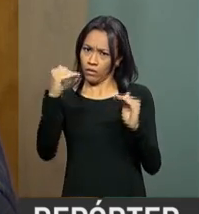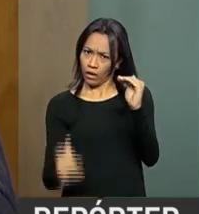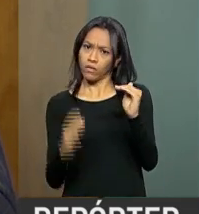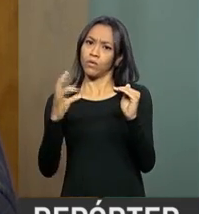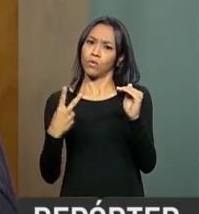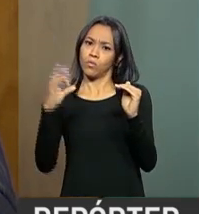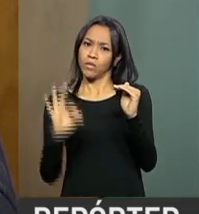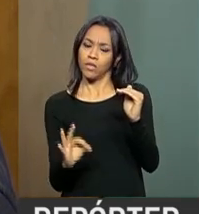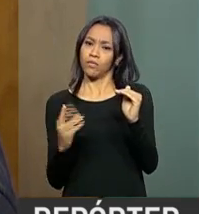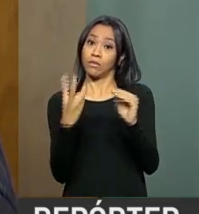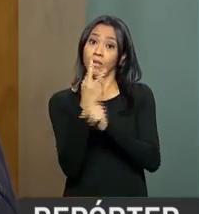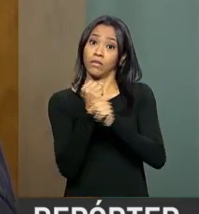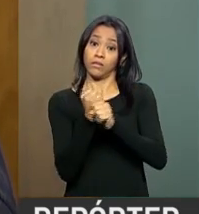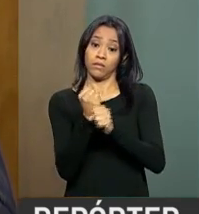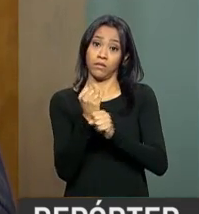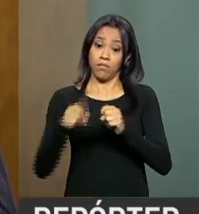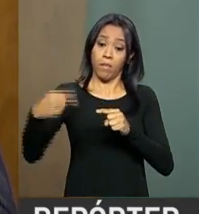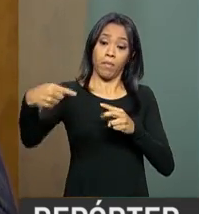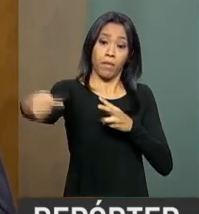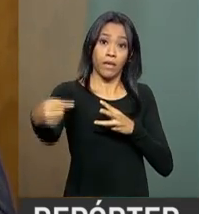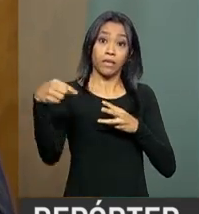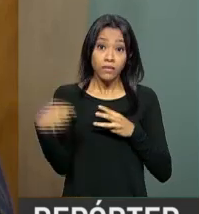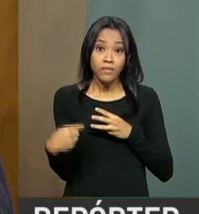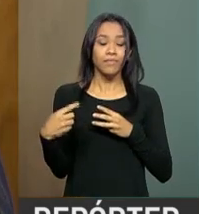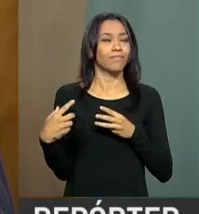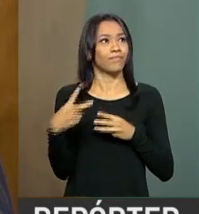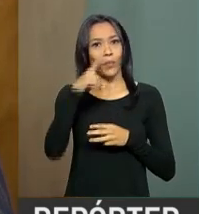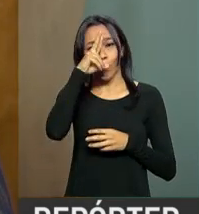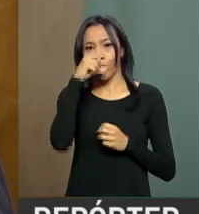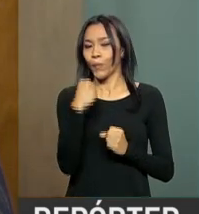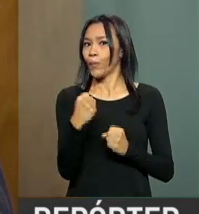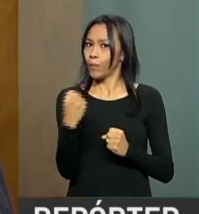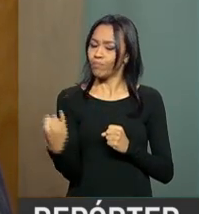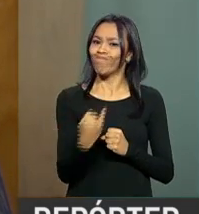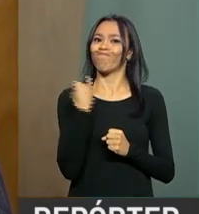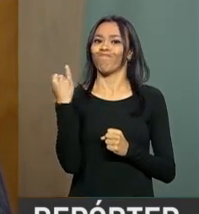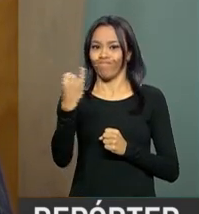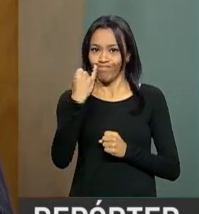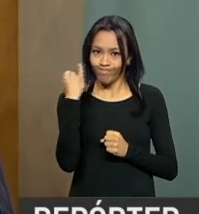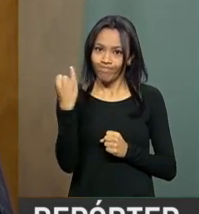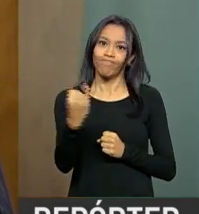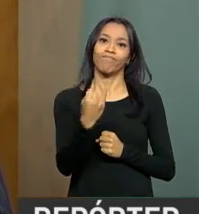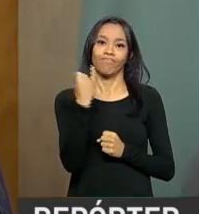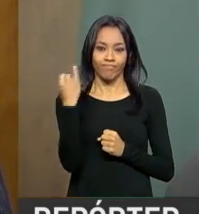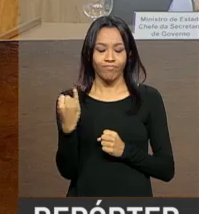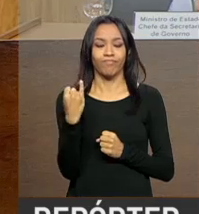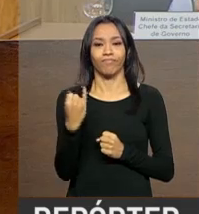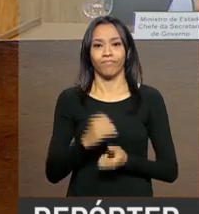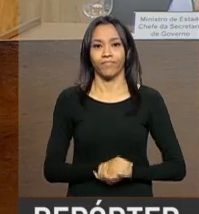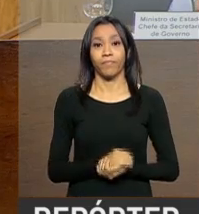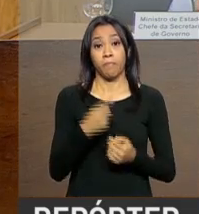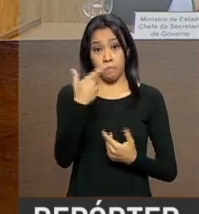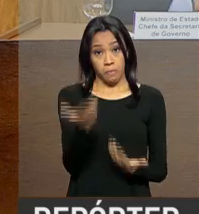próximos 3 anos apenas, o que é uma reversão fortíssima e muito importante da trajetória de despesa.